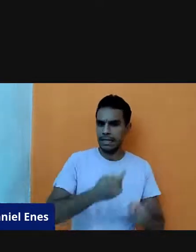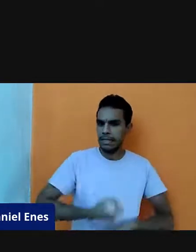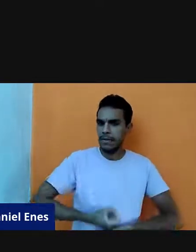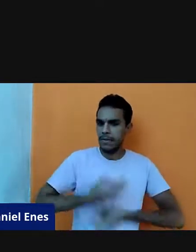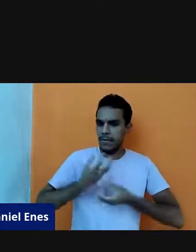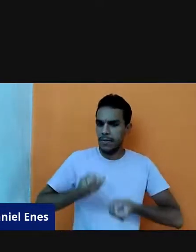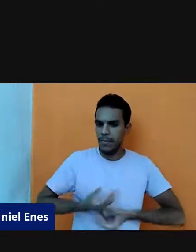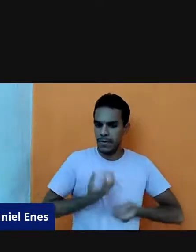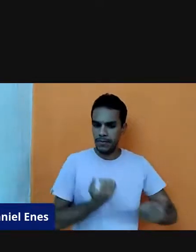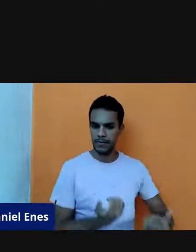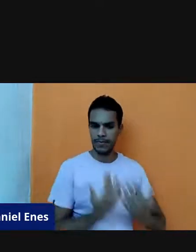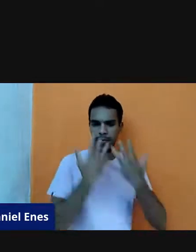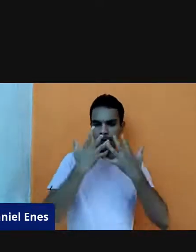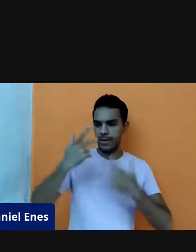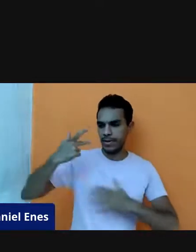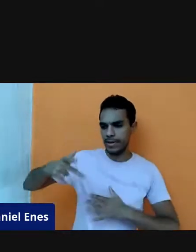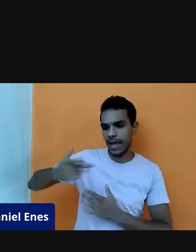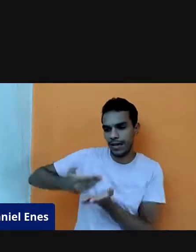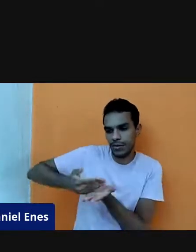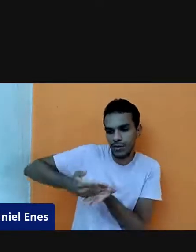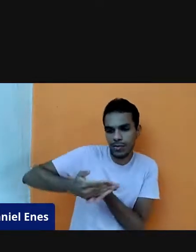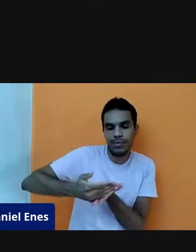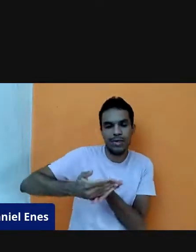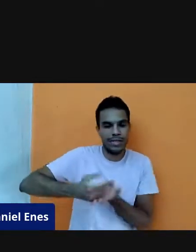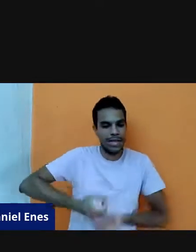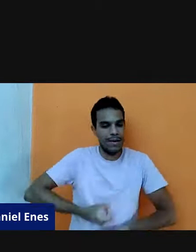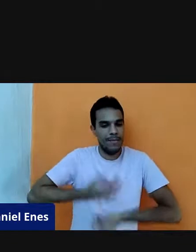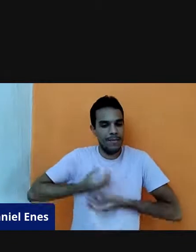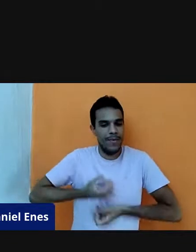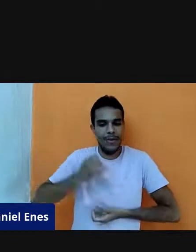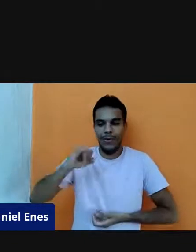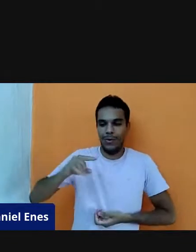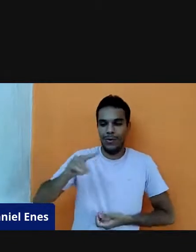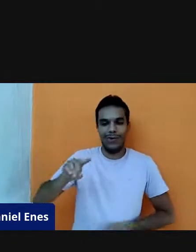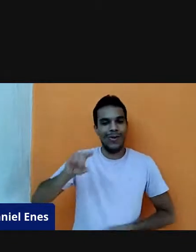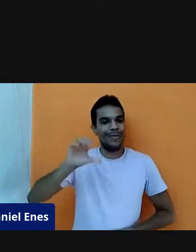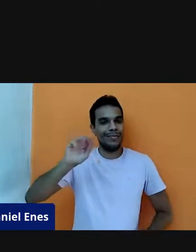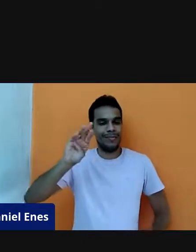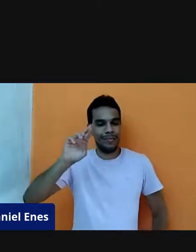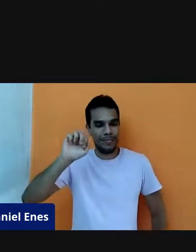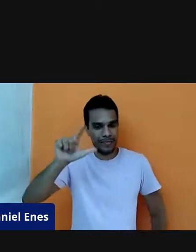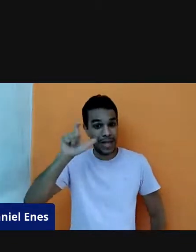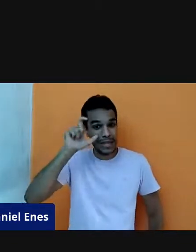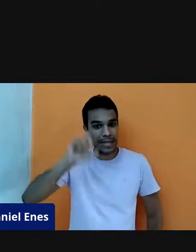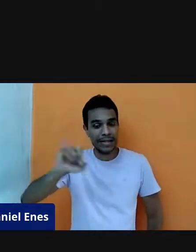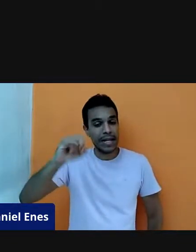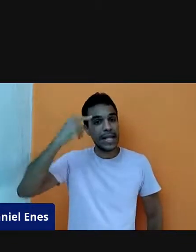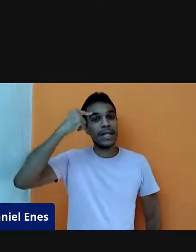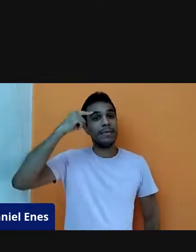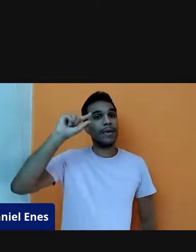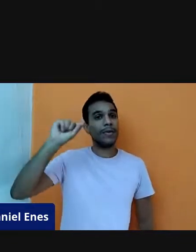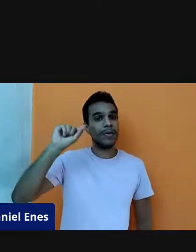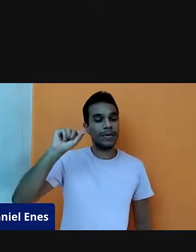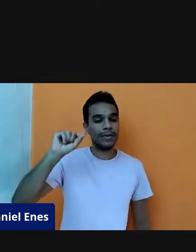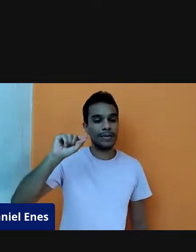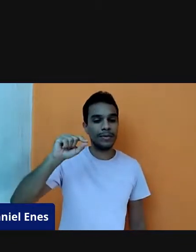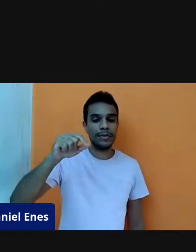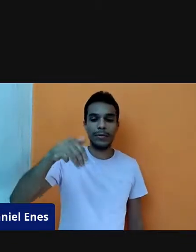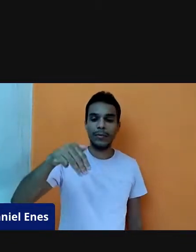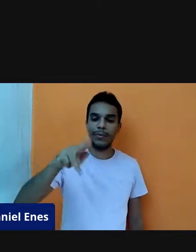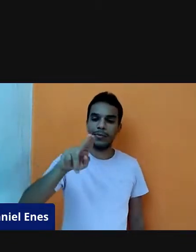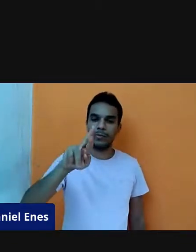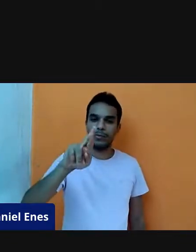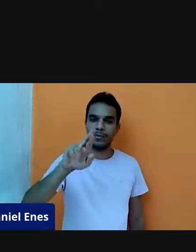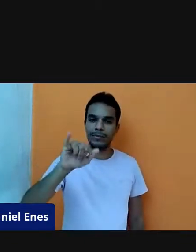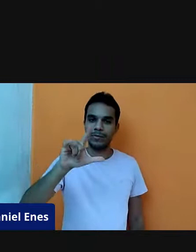da poética inicial de João Cabral. E aí é muito interessante pensar que Murilo Mendes, né, para